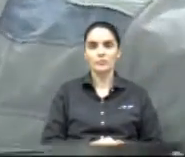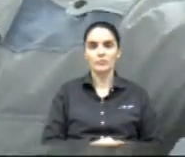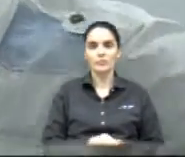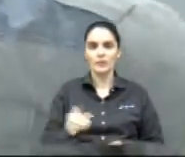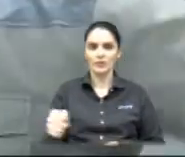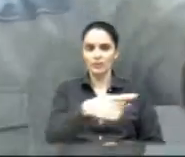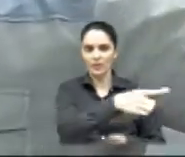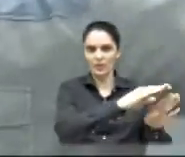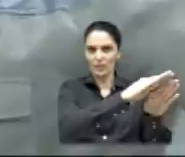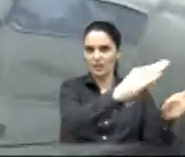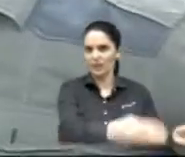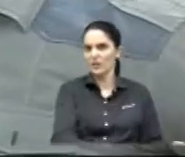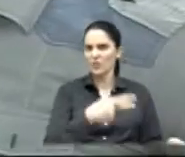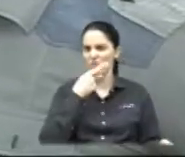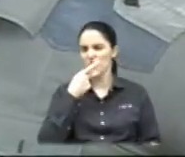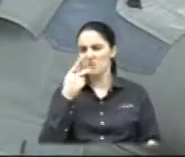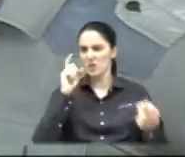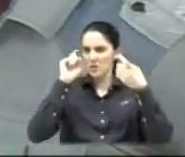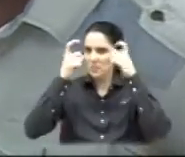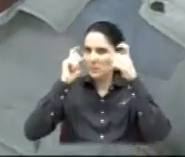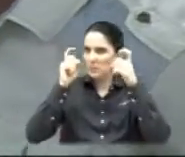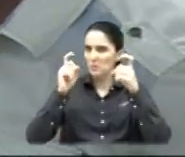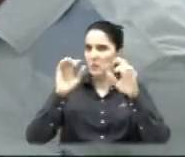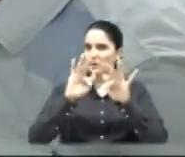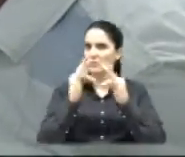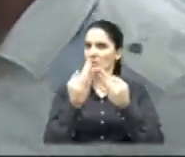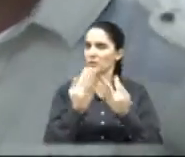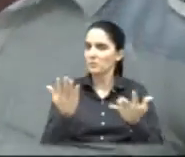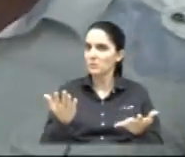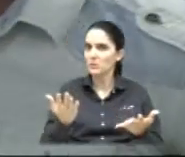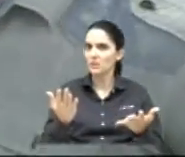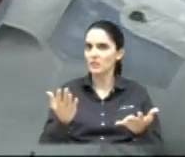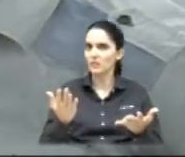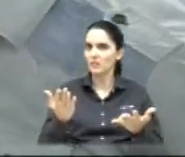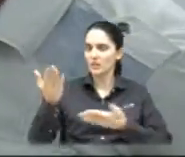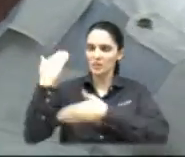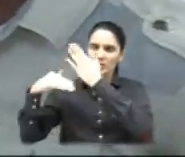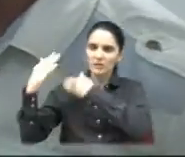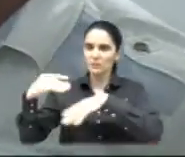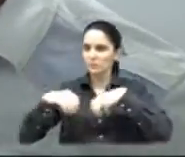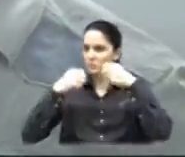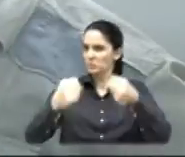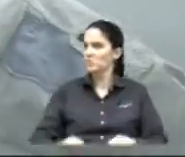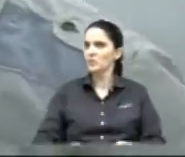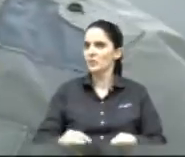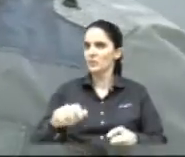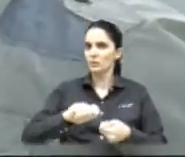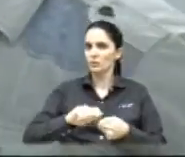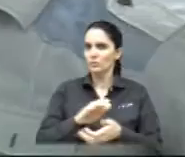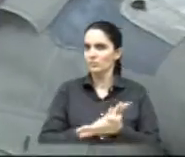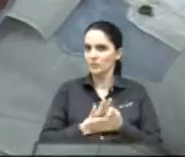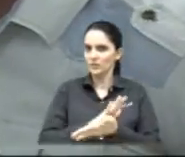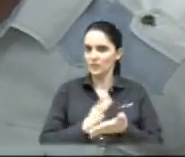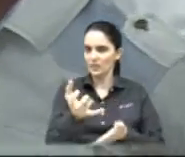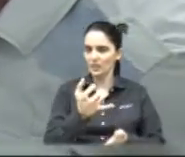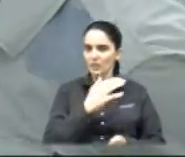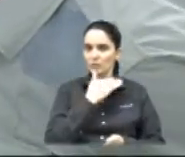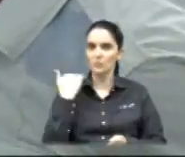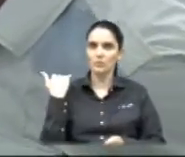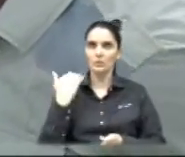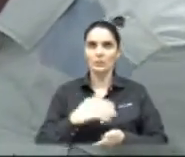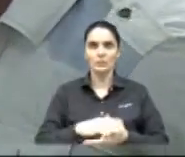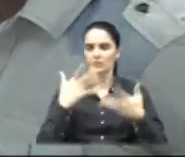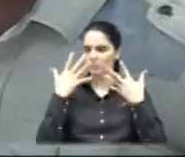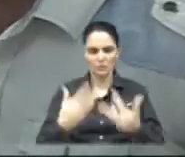agora e bradar que está preocupado com aquelas famílias, quando esteve no poder, nada fez, queria que elas morressem, eu não vou admitir